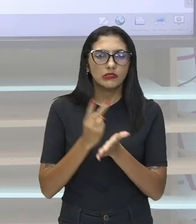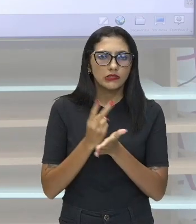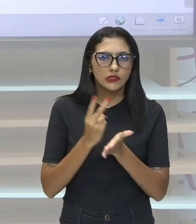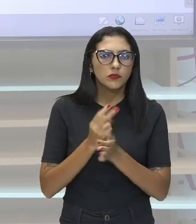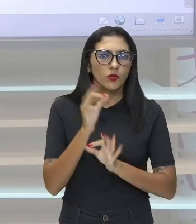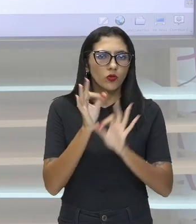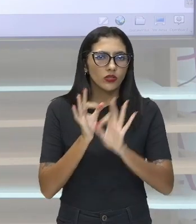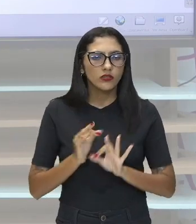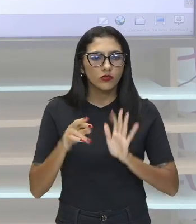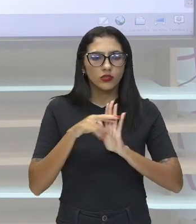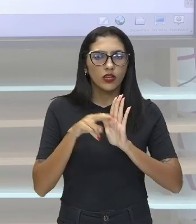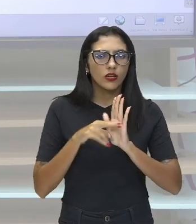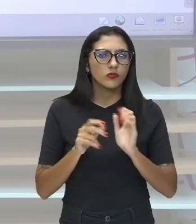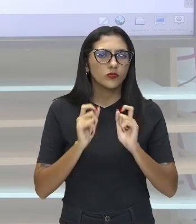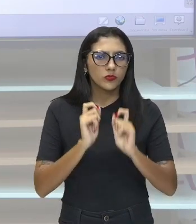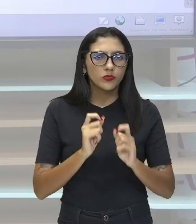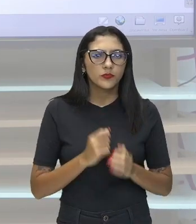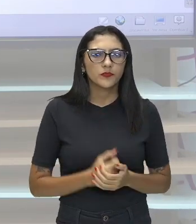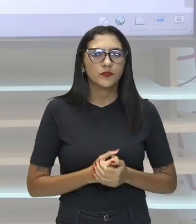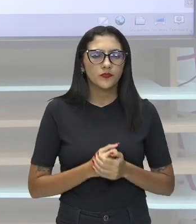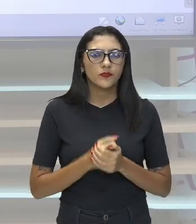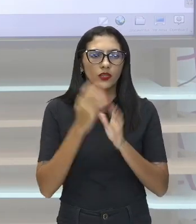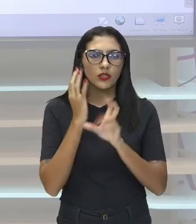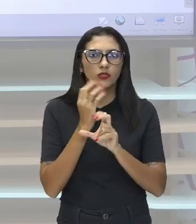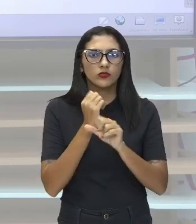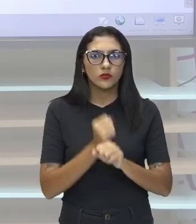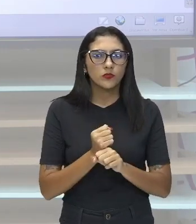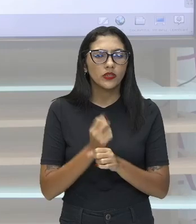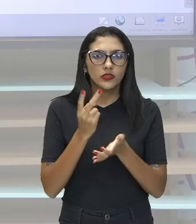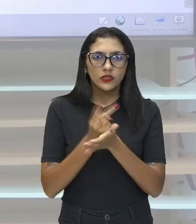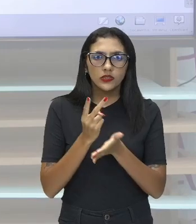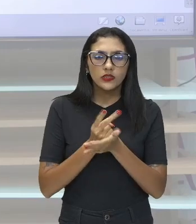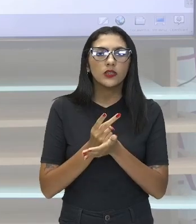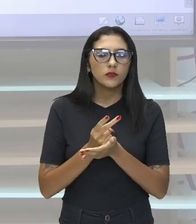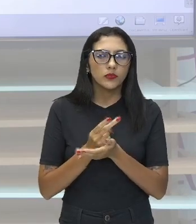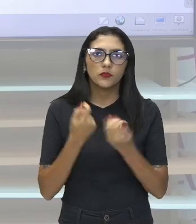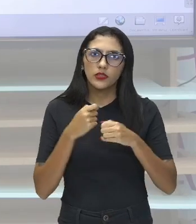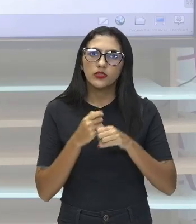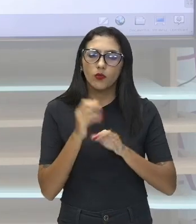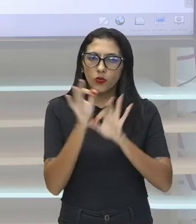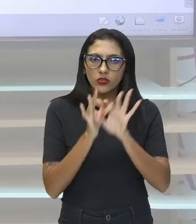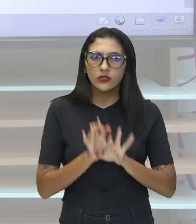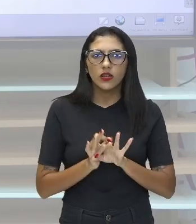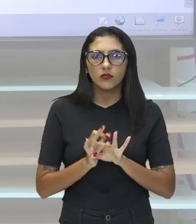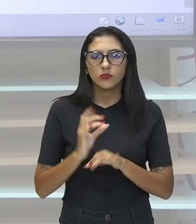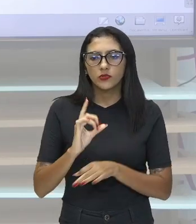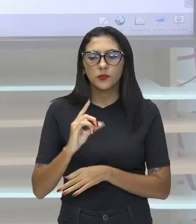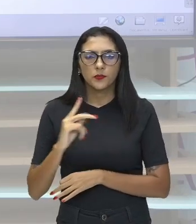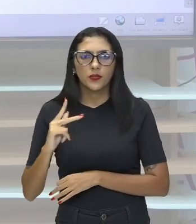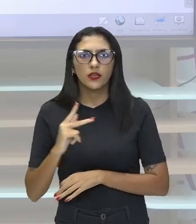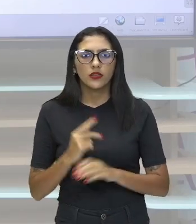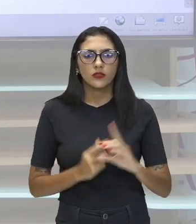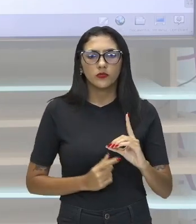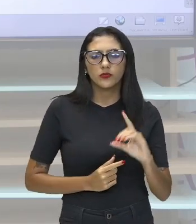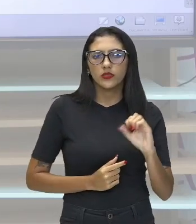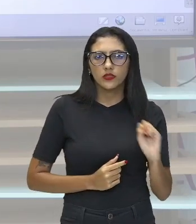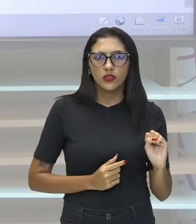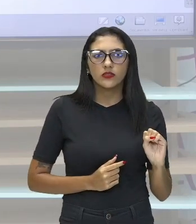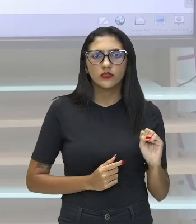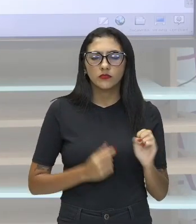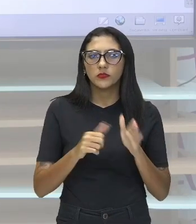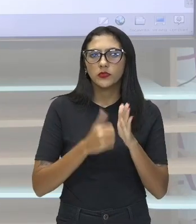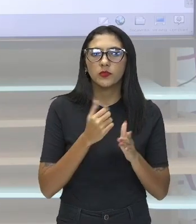valor negativo. Agora basta multiplicar 23 vezes 4. 20 vezes 4 vai dar 80. 3